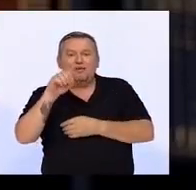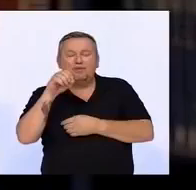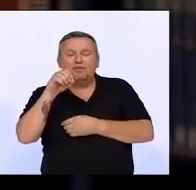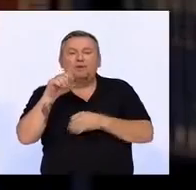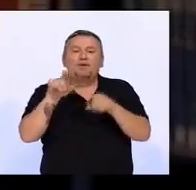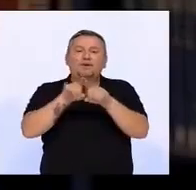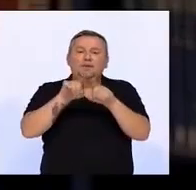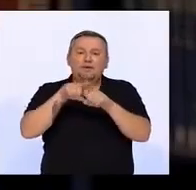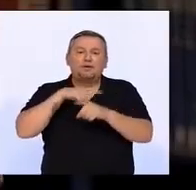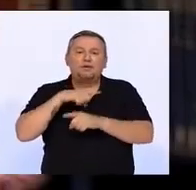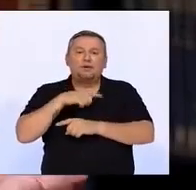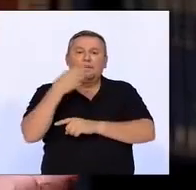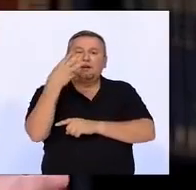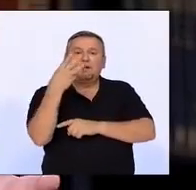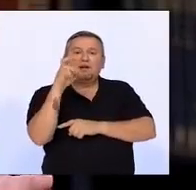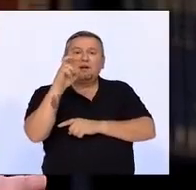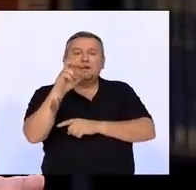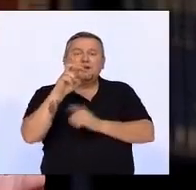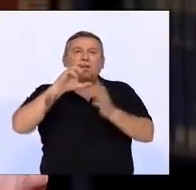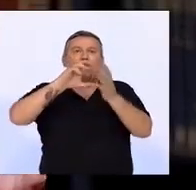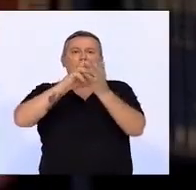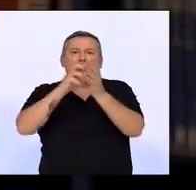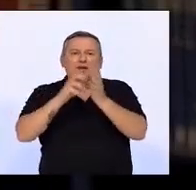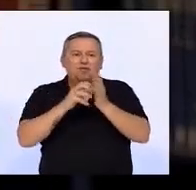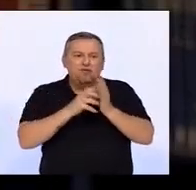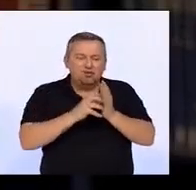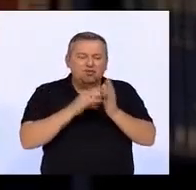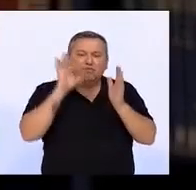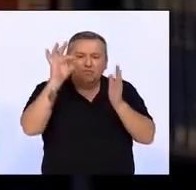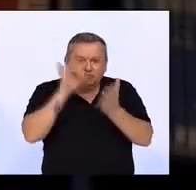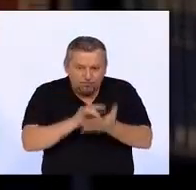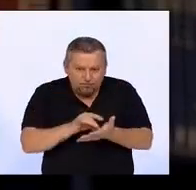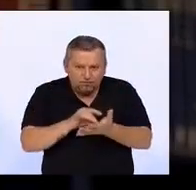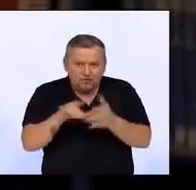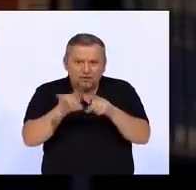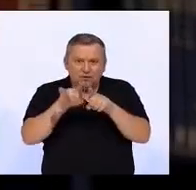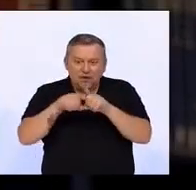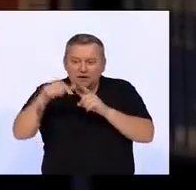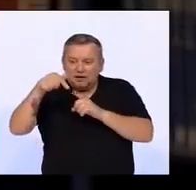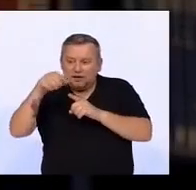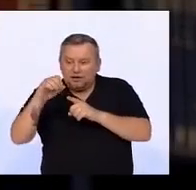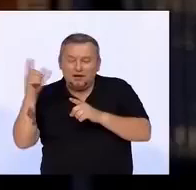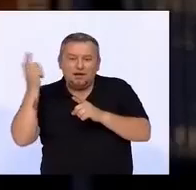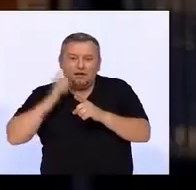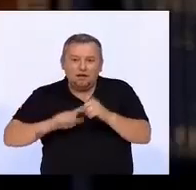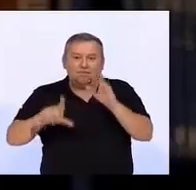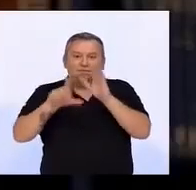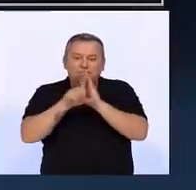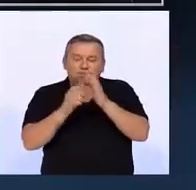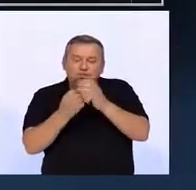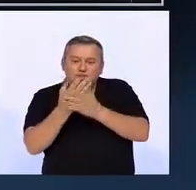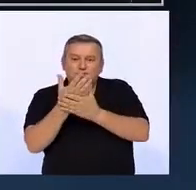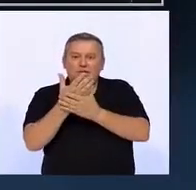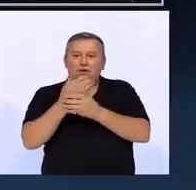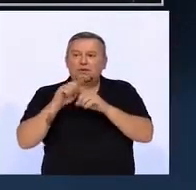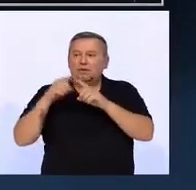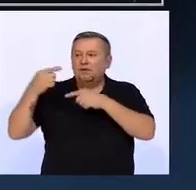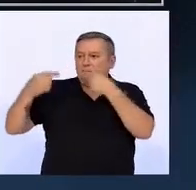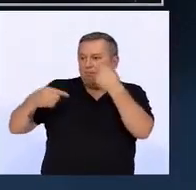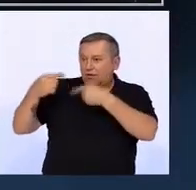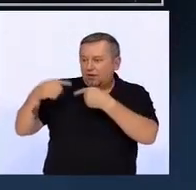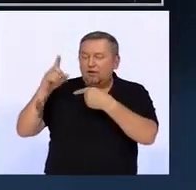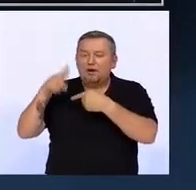com 35 partidos legalizados e 70 em fase de legalização, isso é para não funcionar. A reforma política é uma